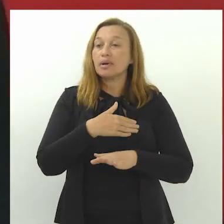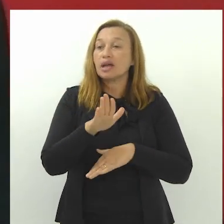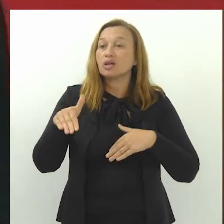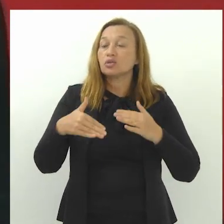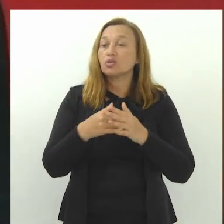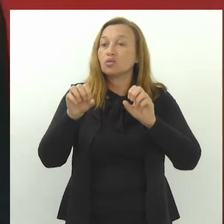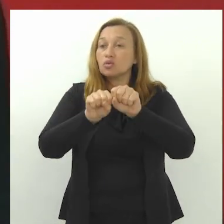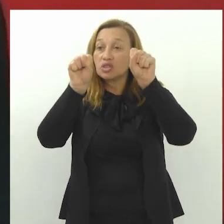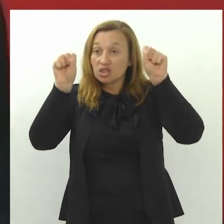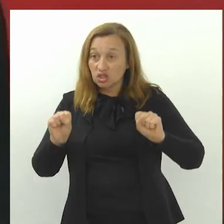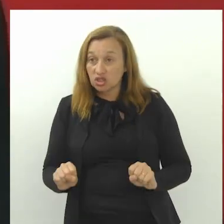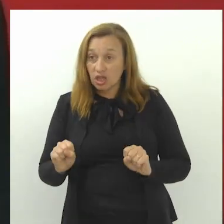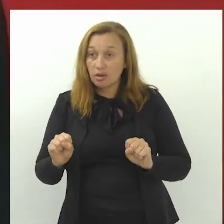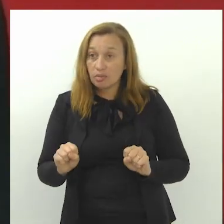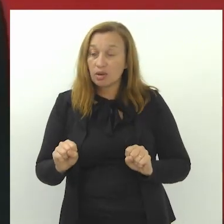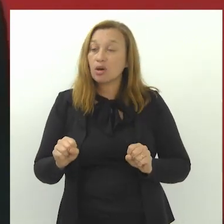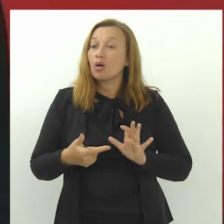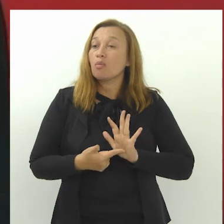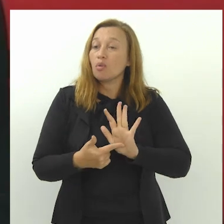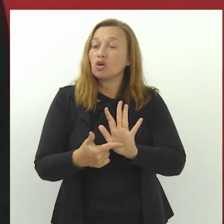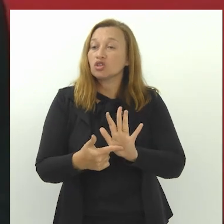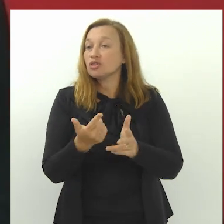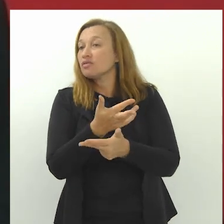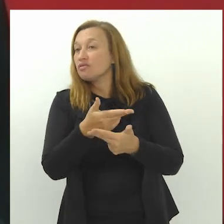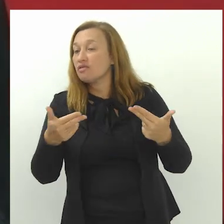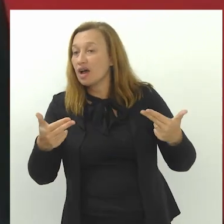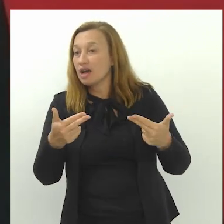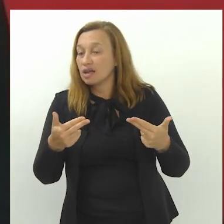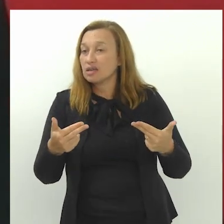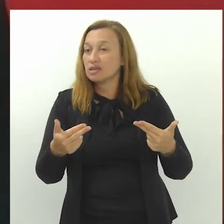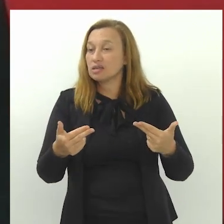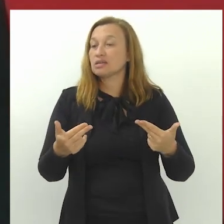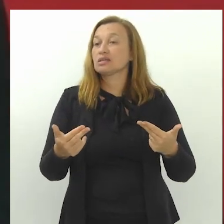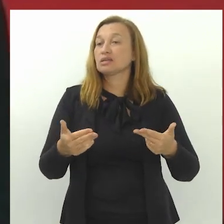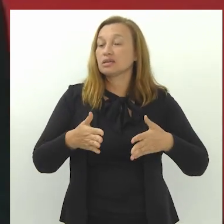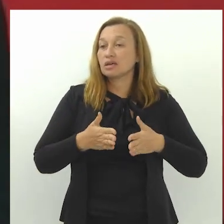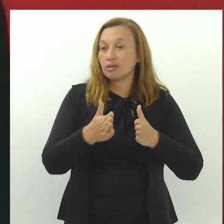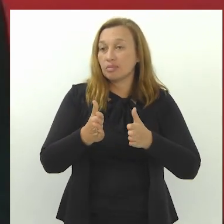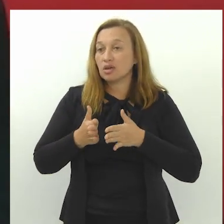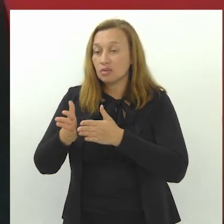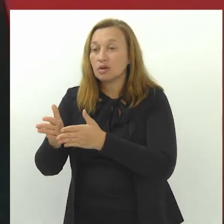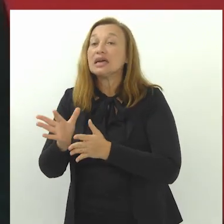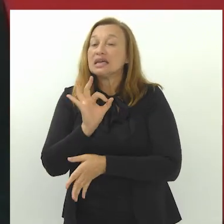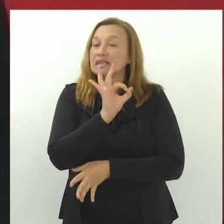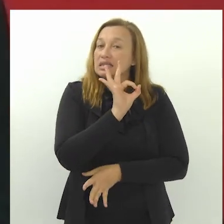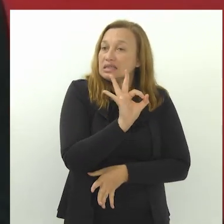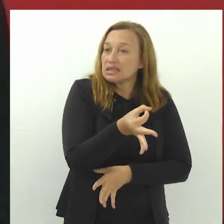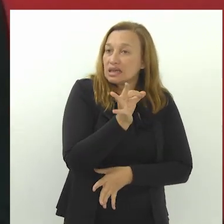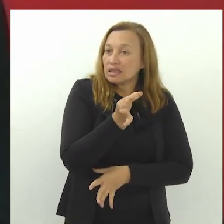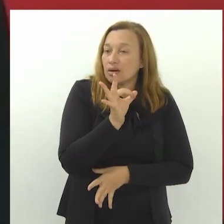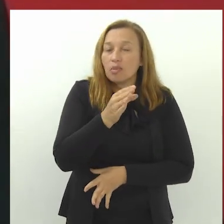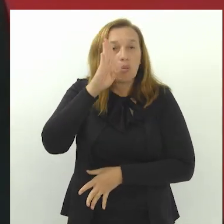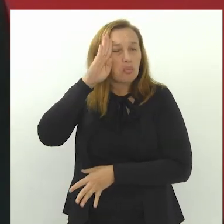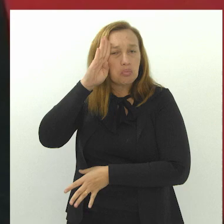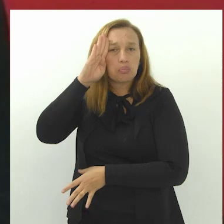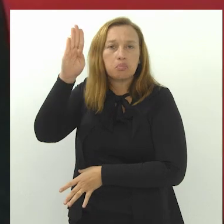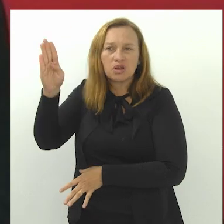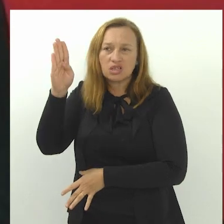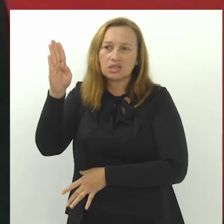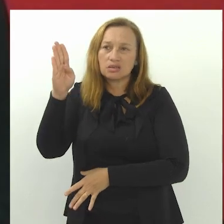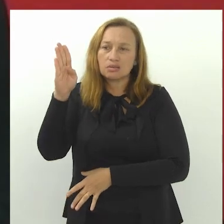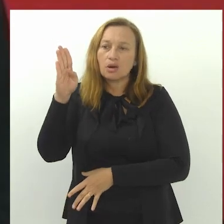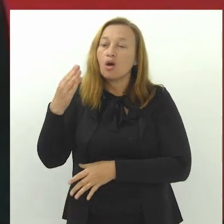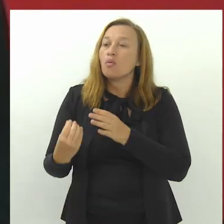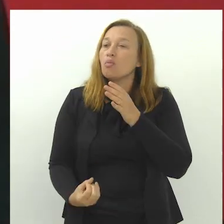é uma aliança para todo o sistema ONU, né? Se buscam novas adesões e, evidentemente,